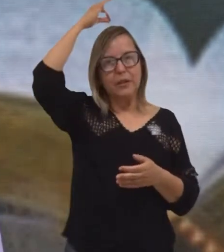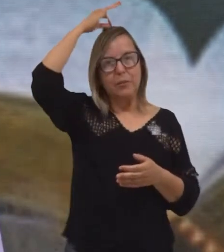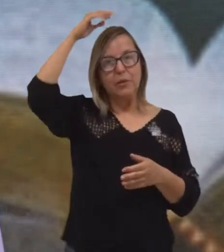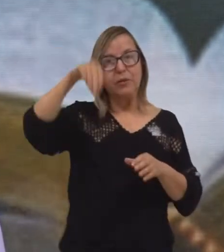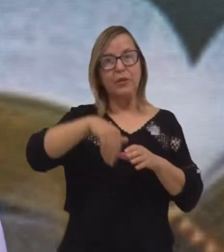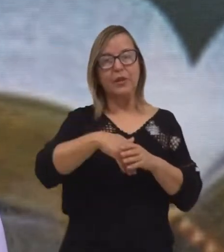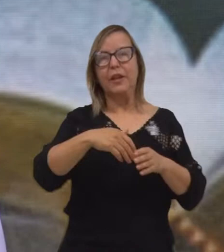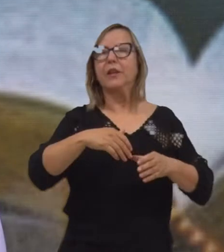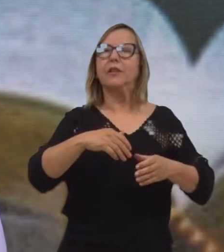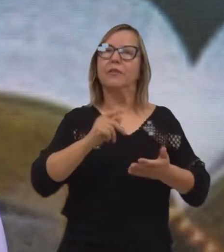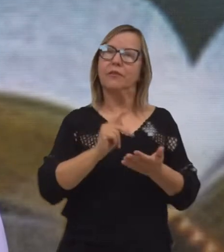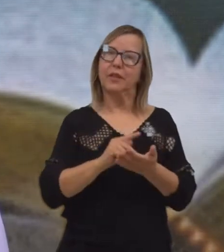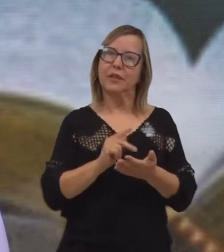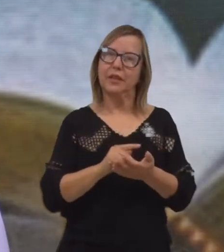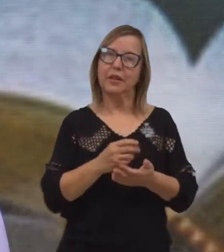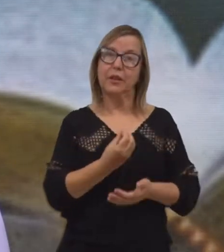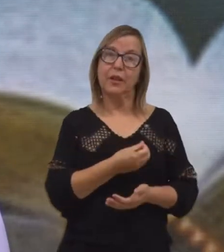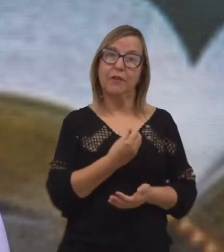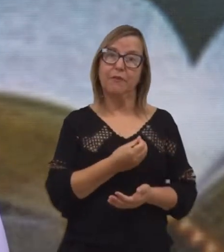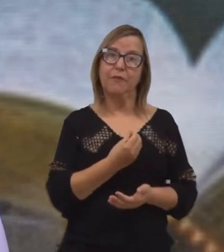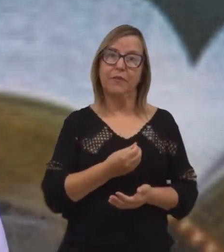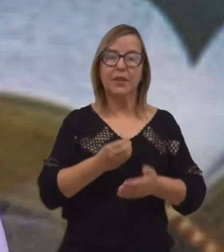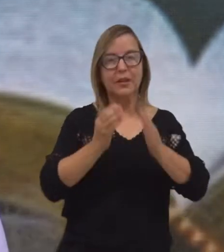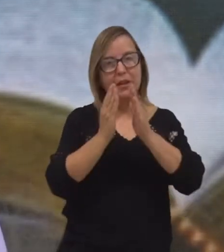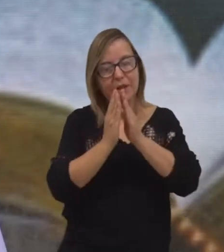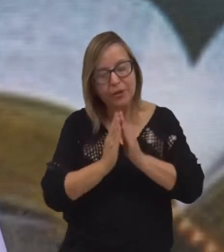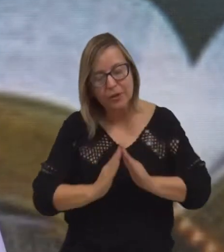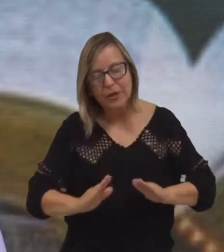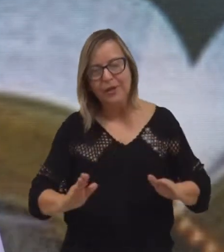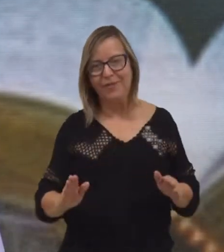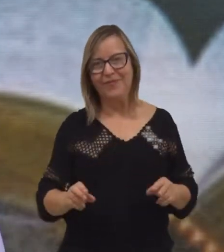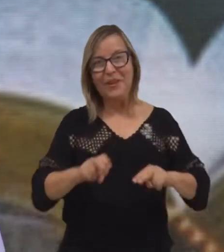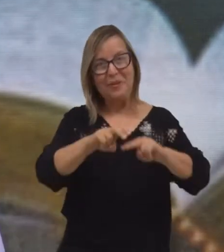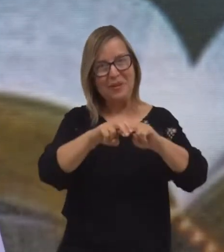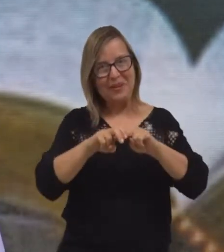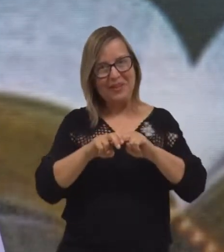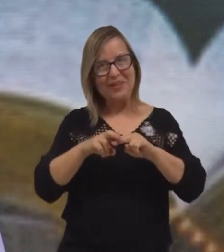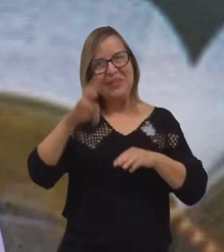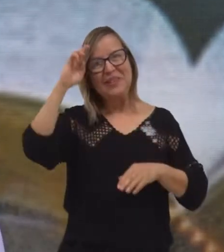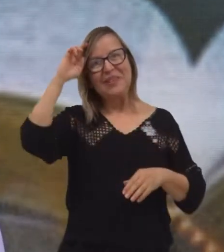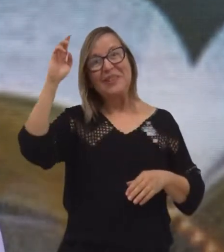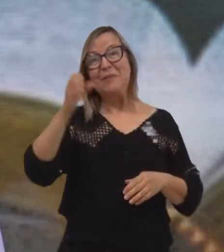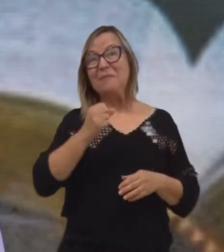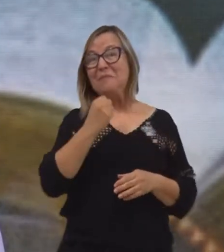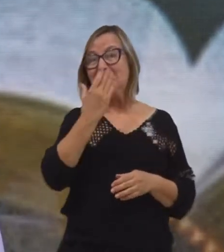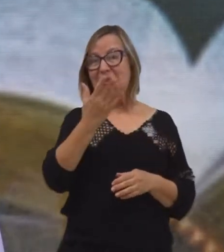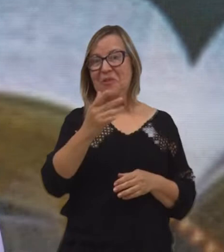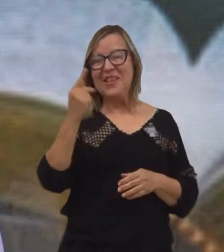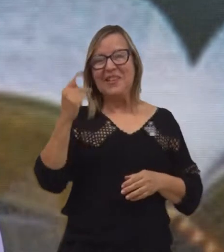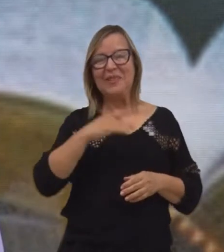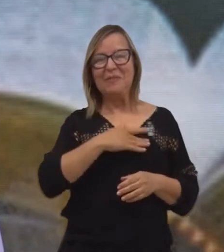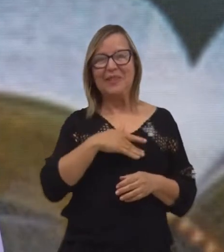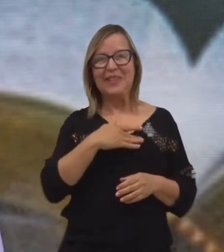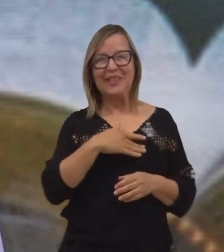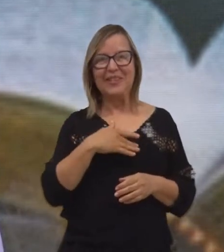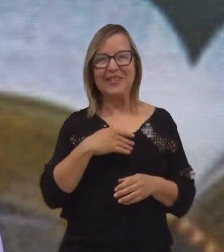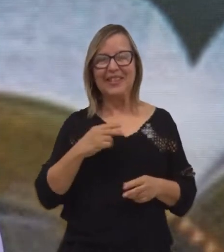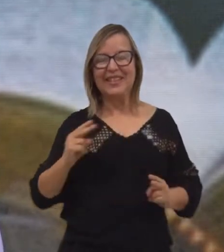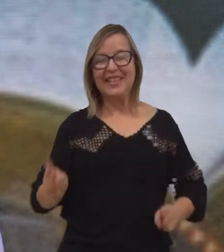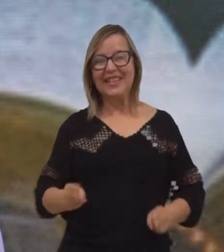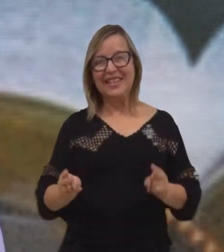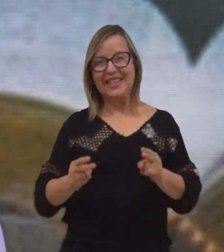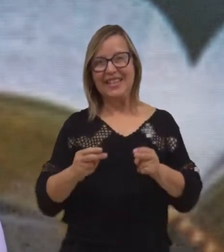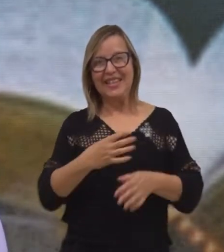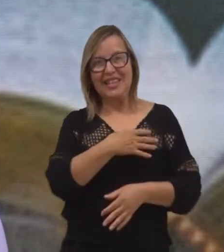adoração, né? Uhum. E o motivo é que o Senhor é bom, a sua misericórdia dura para sempre, de geração em